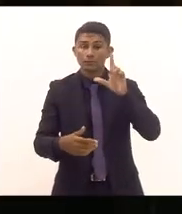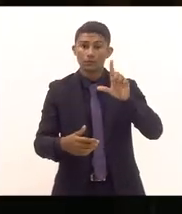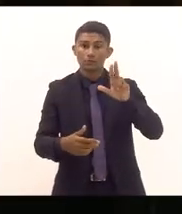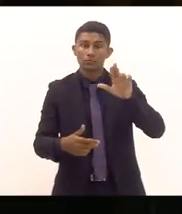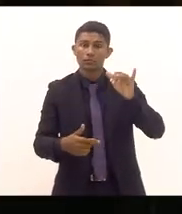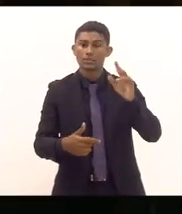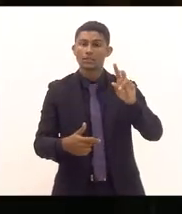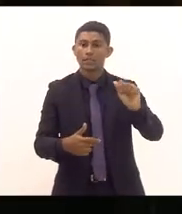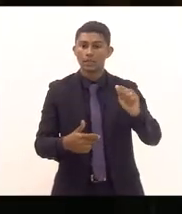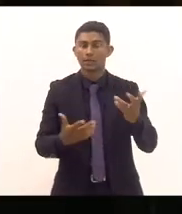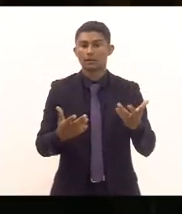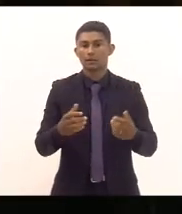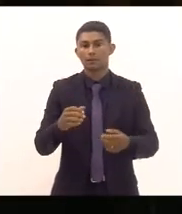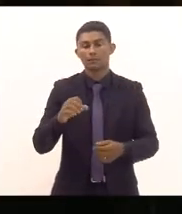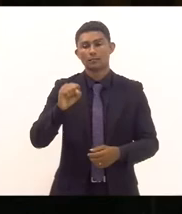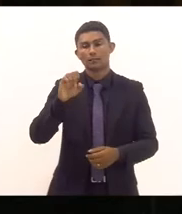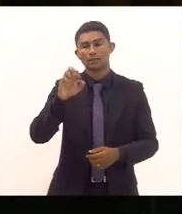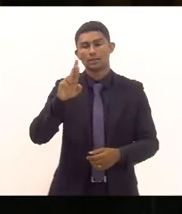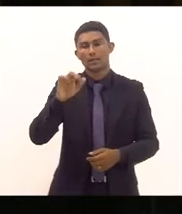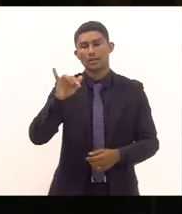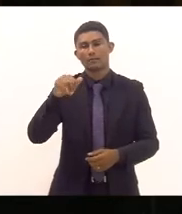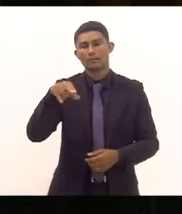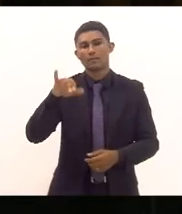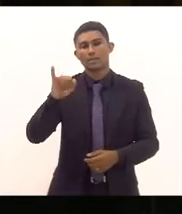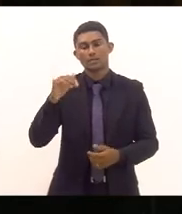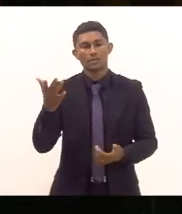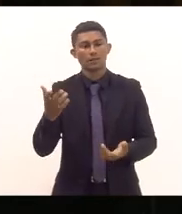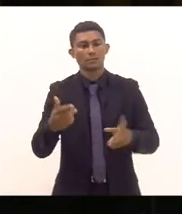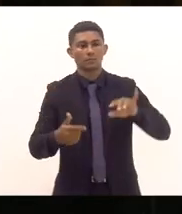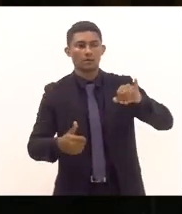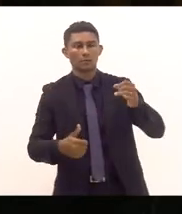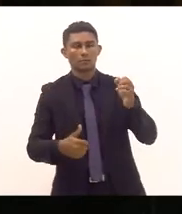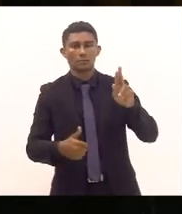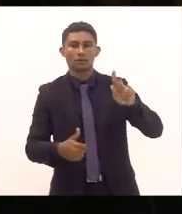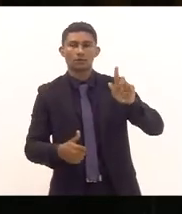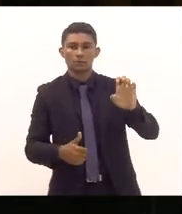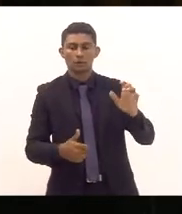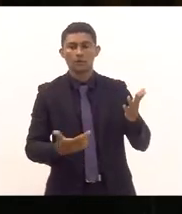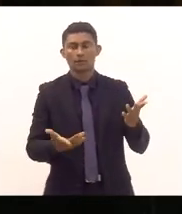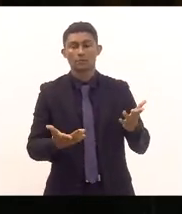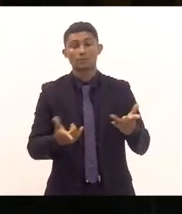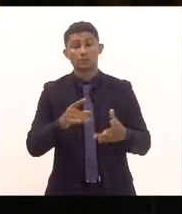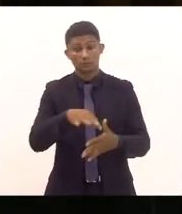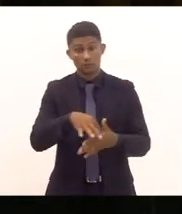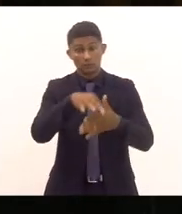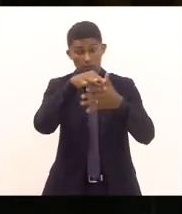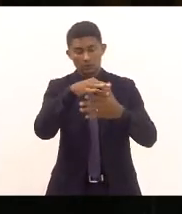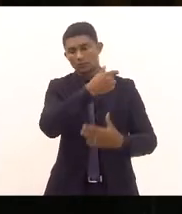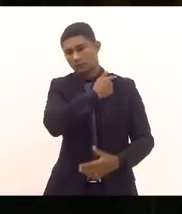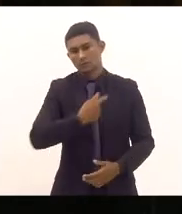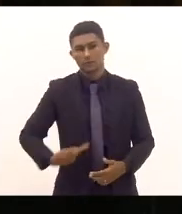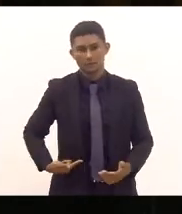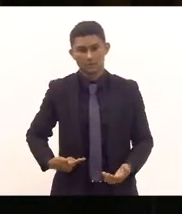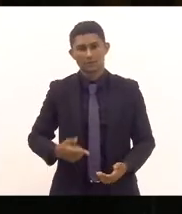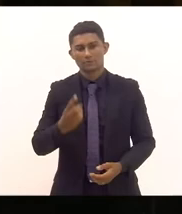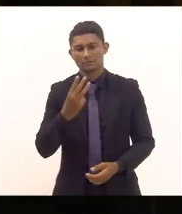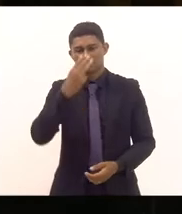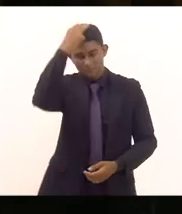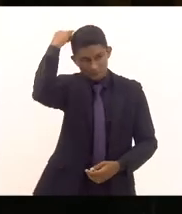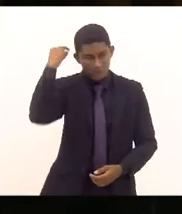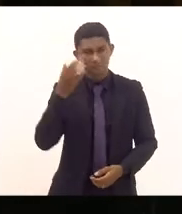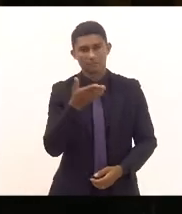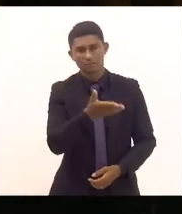Deputado serafini deputado Jorge Felipe líder do governo meu irmão Márcio Pacheco